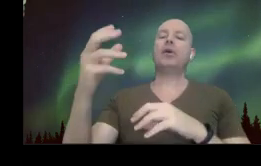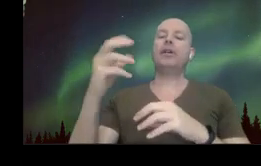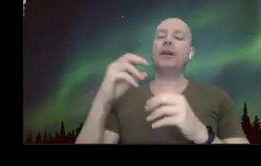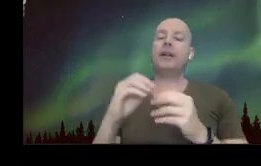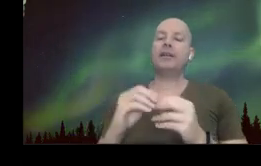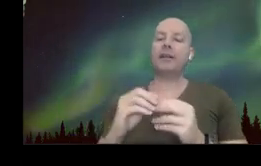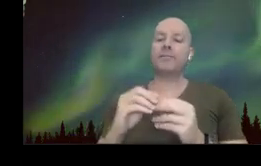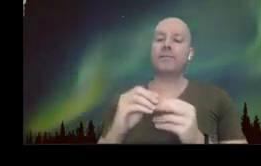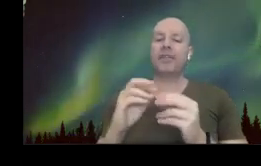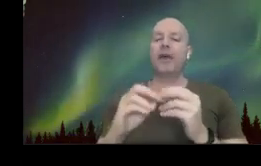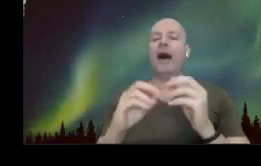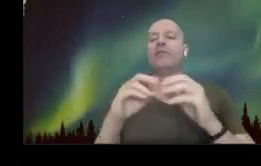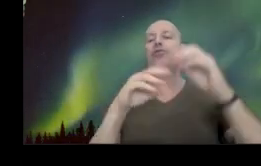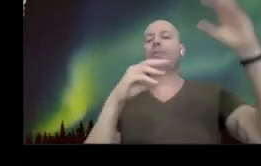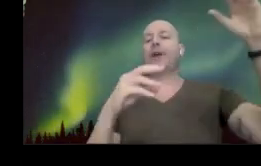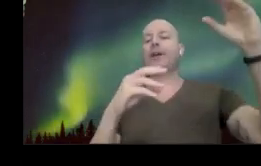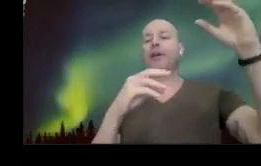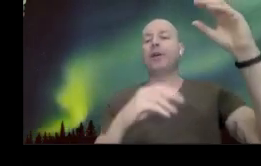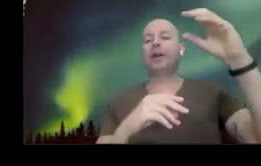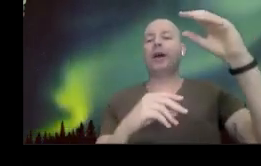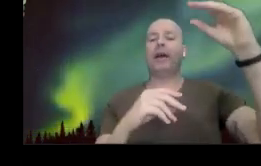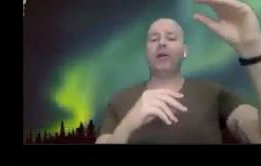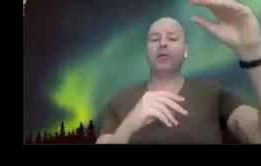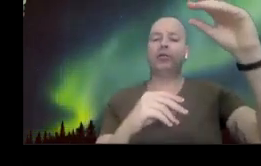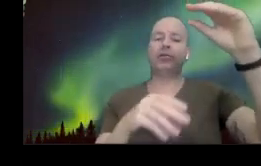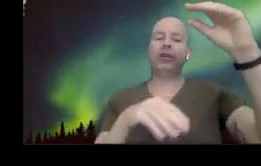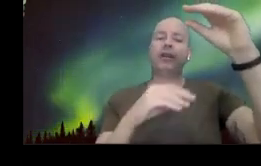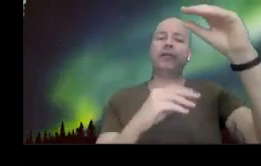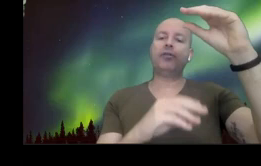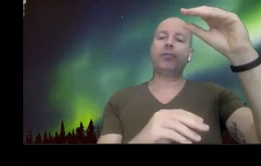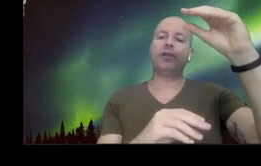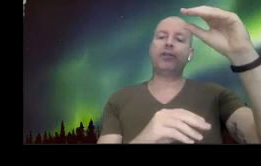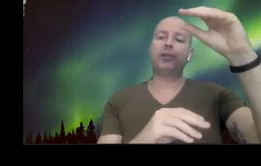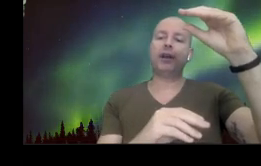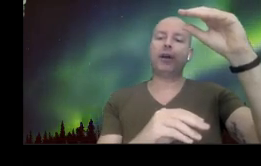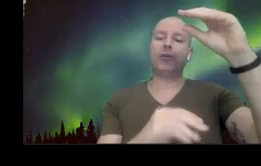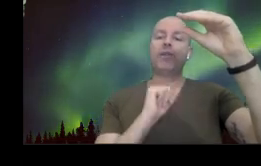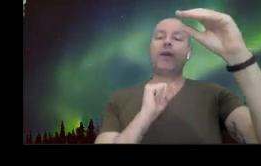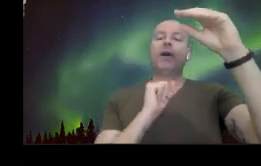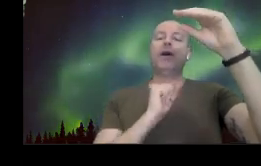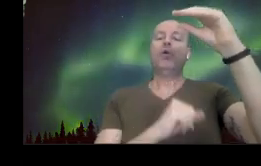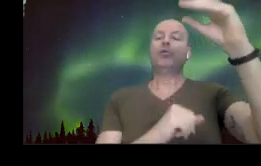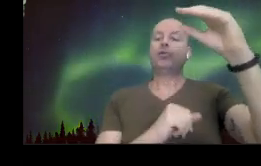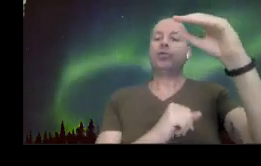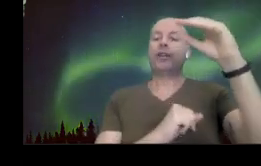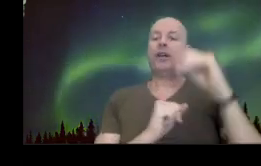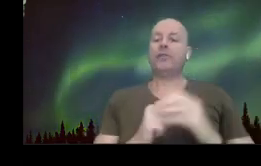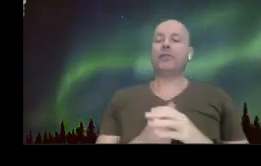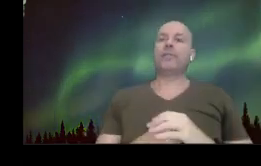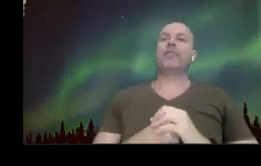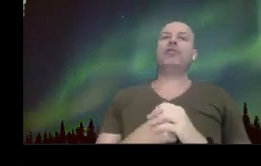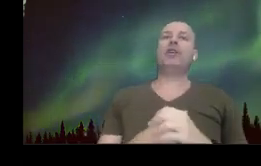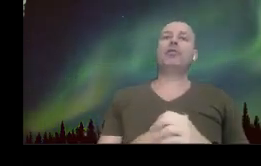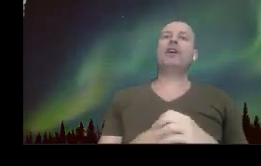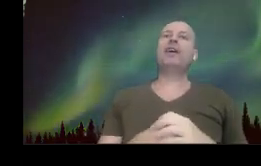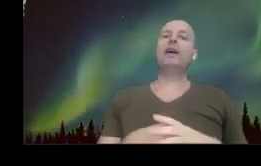da categoria que ela tem. A supracategoria é uso sustentável e proteção integral. Uso